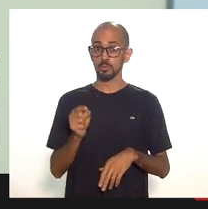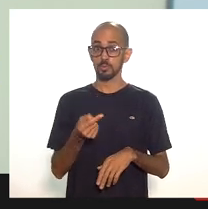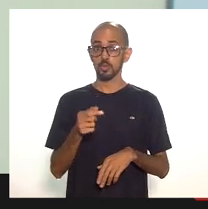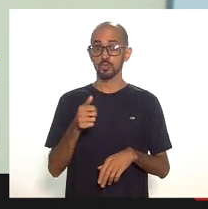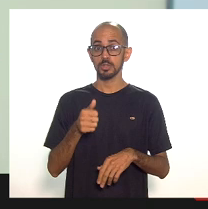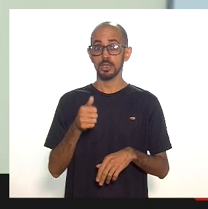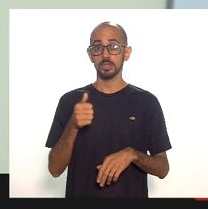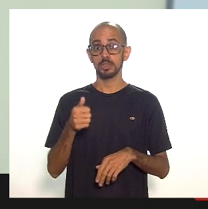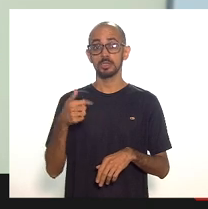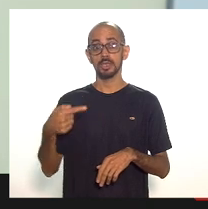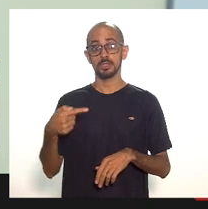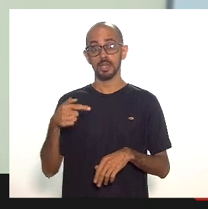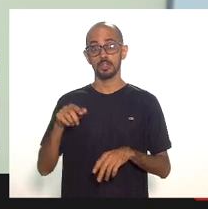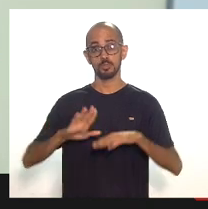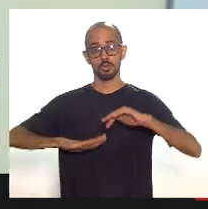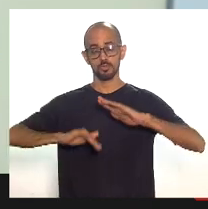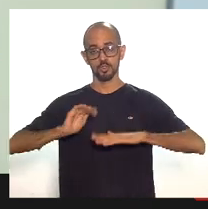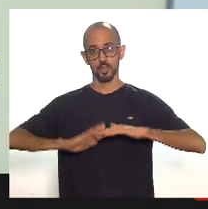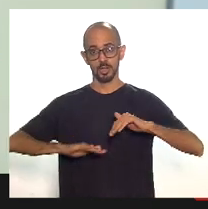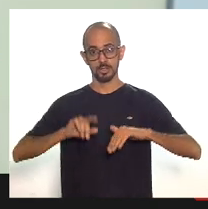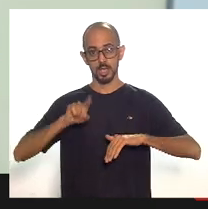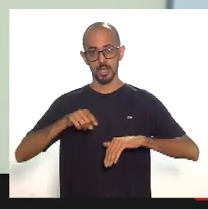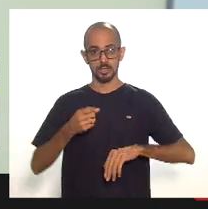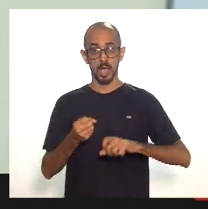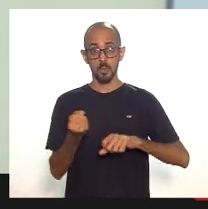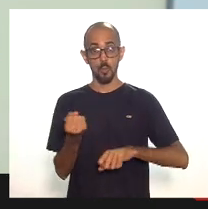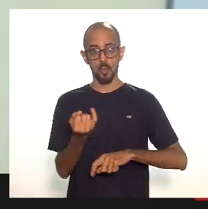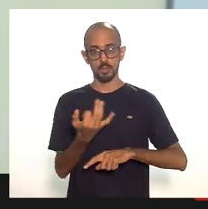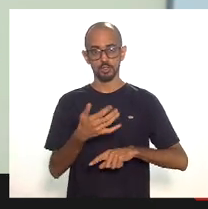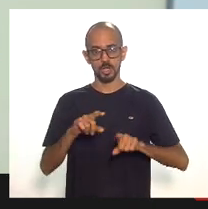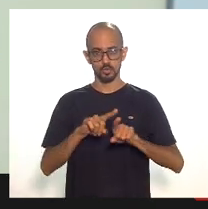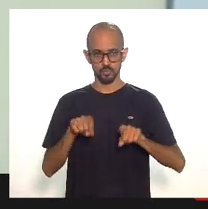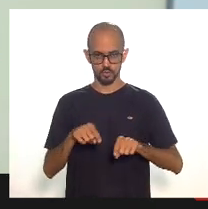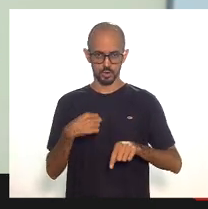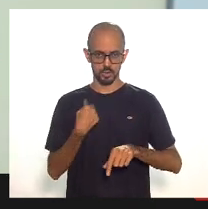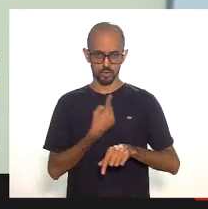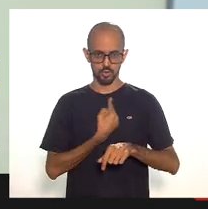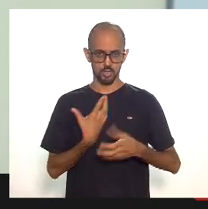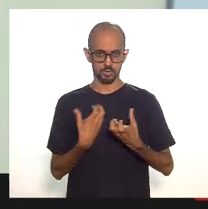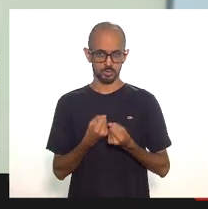4.117 profissionais. Esse é o número que nós trabalhamos.